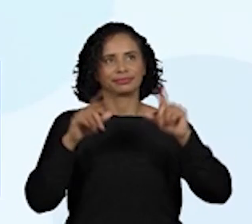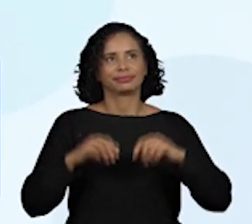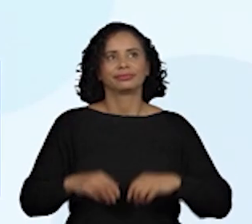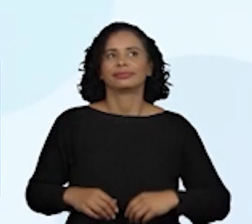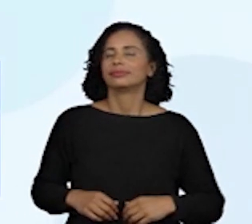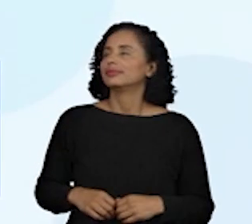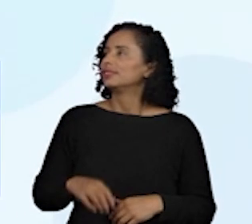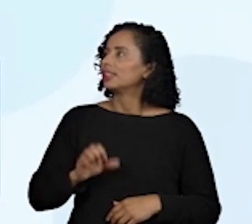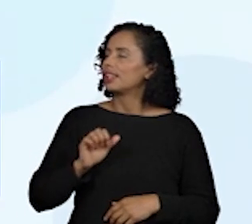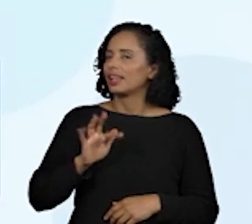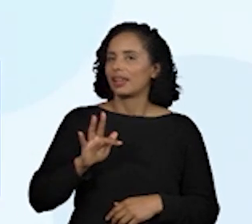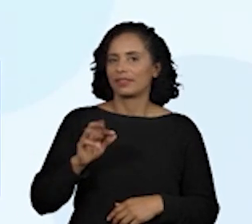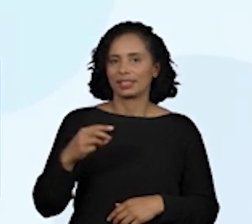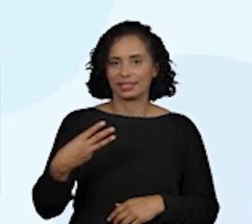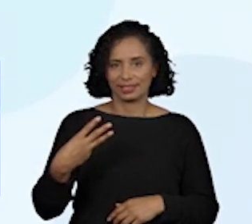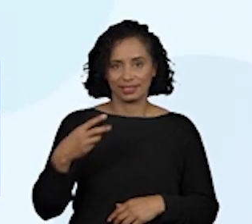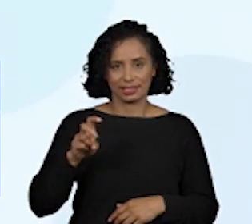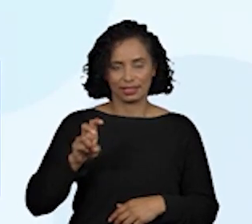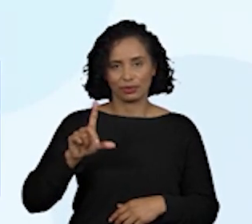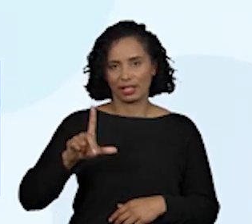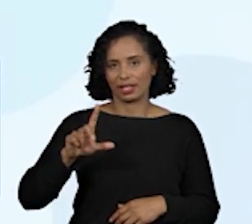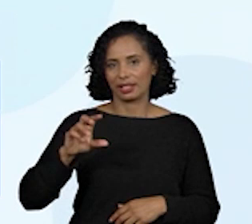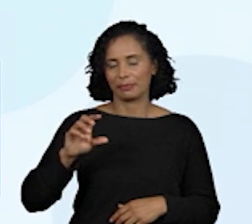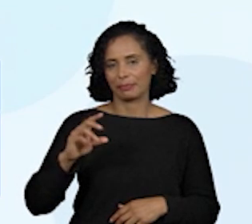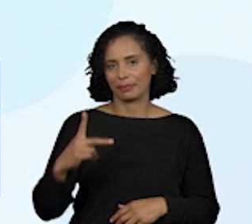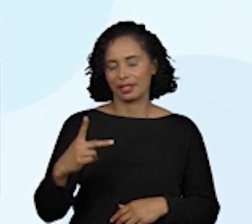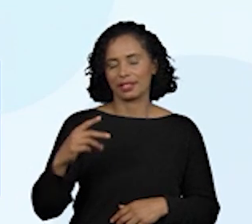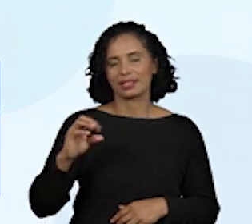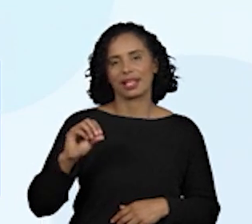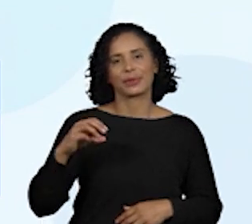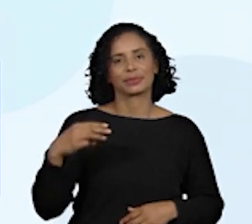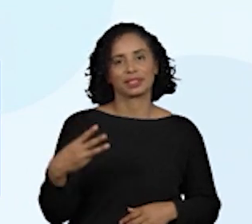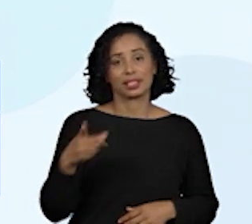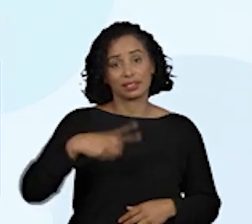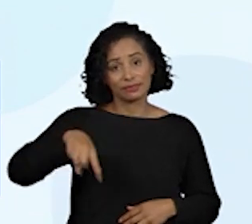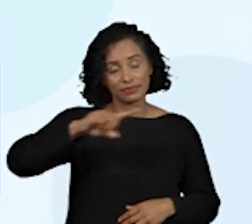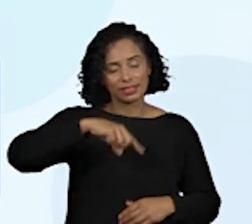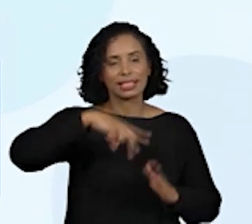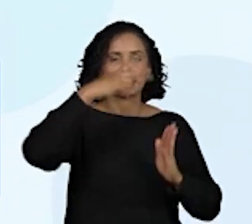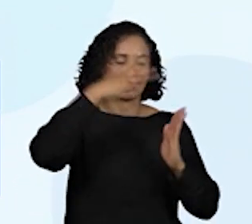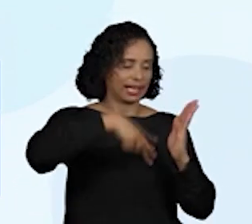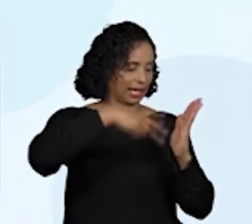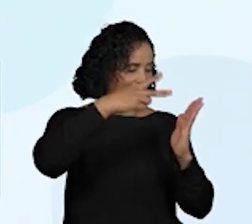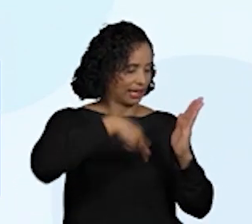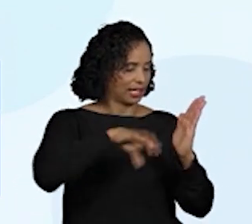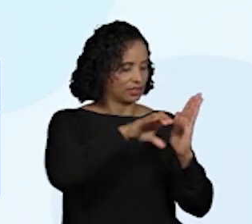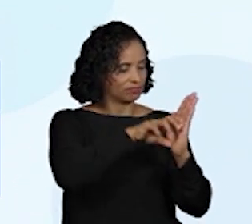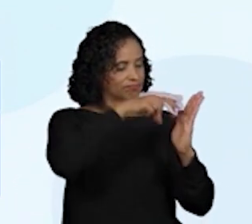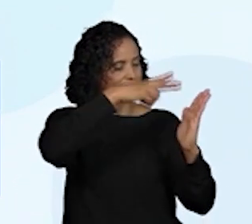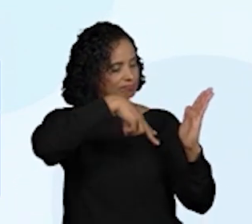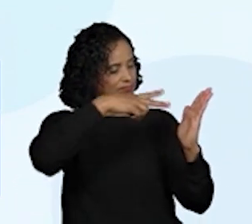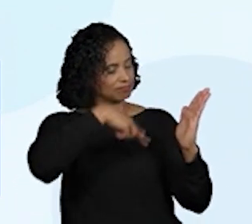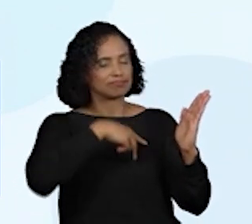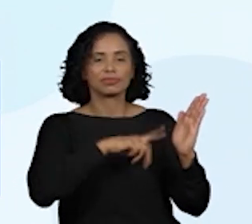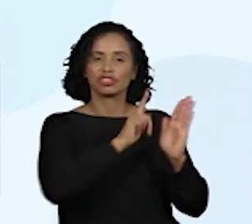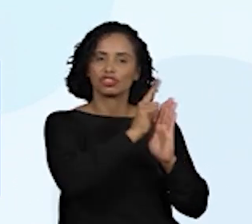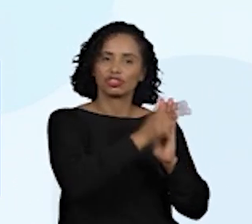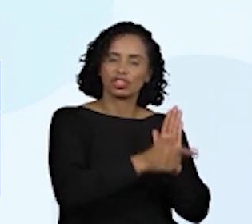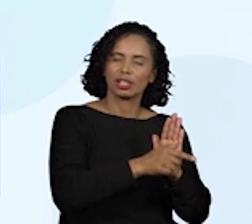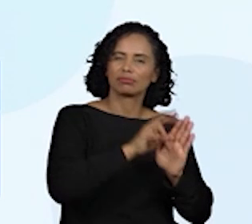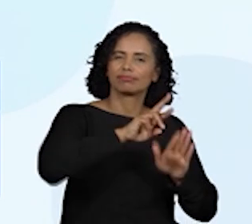EF 35 LP 03. Identificar a ideia central de textos de diferentes gêneros.